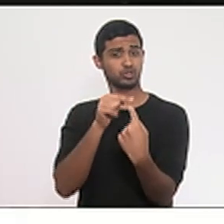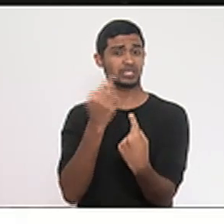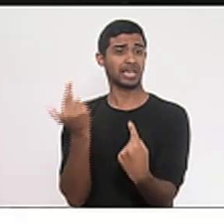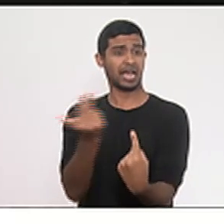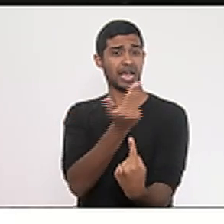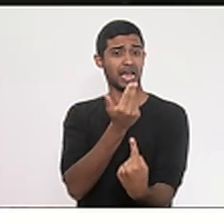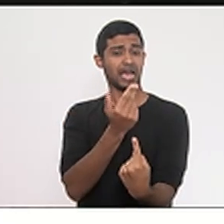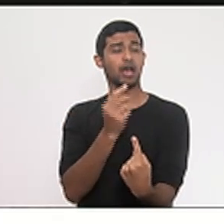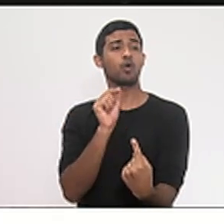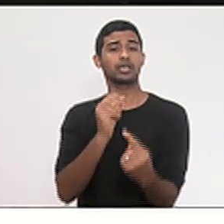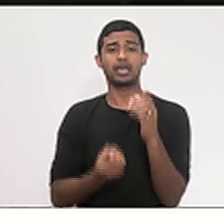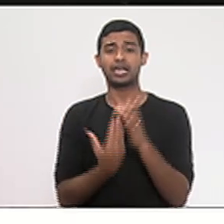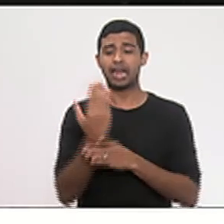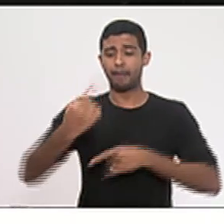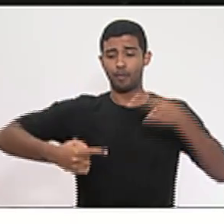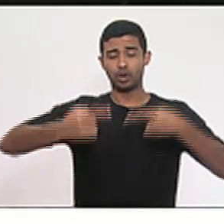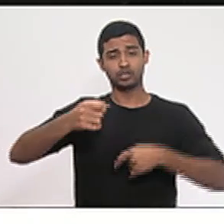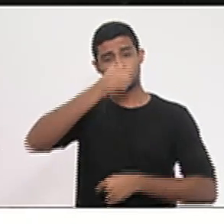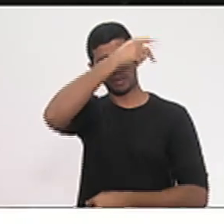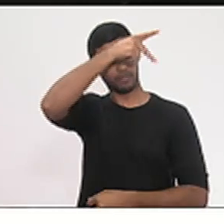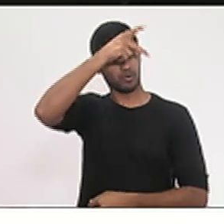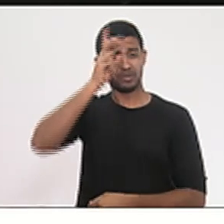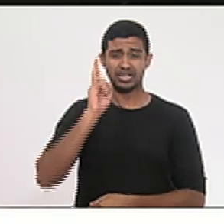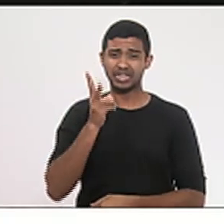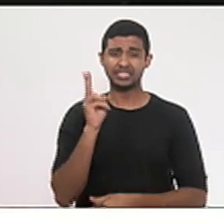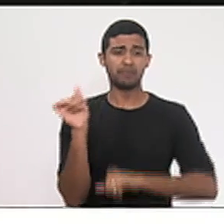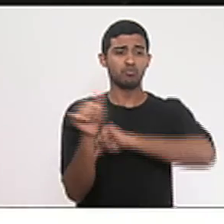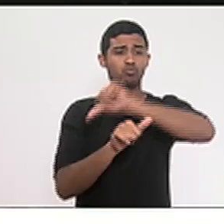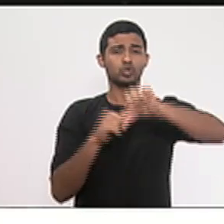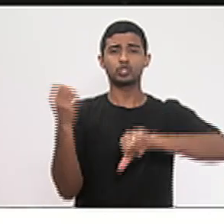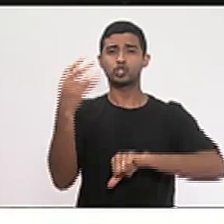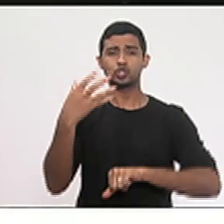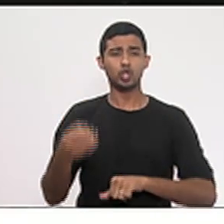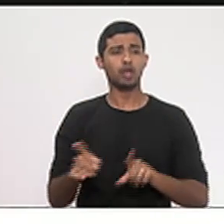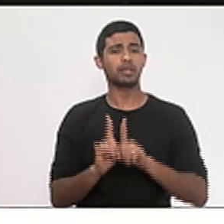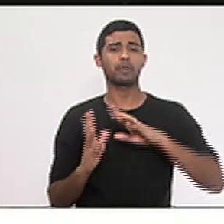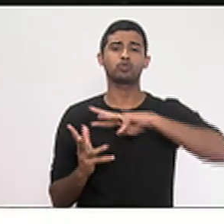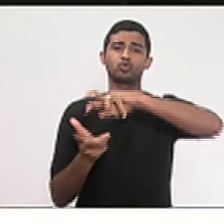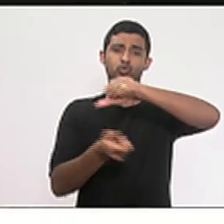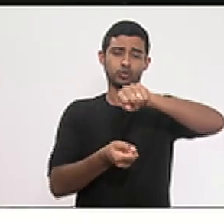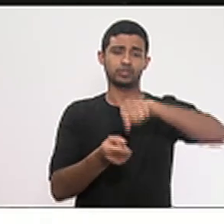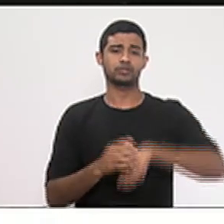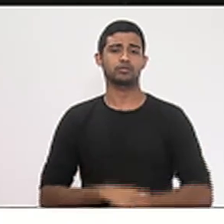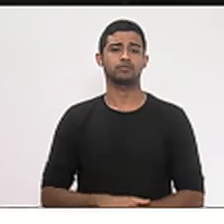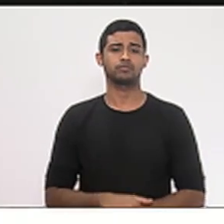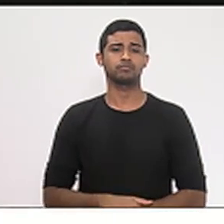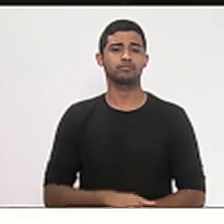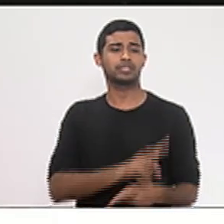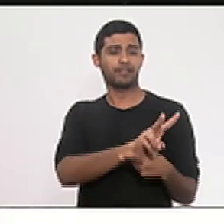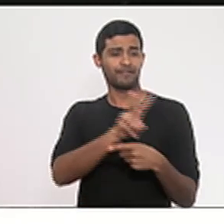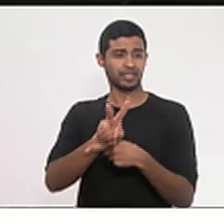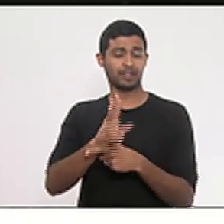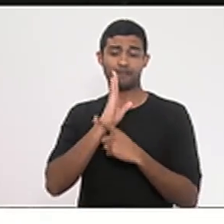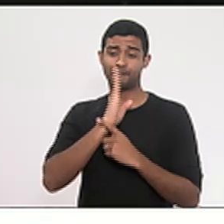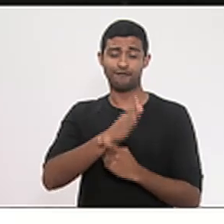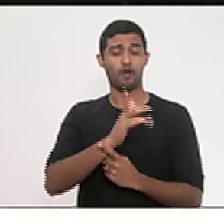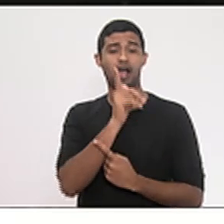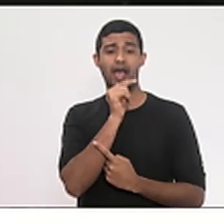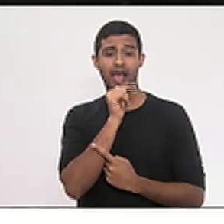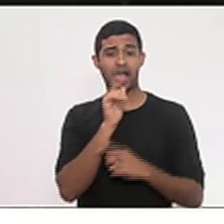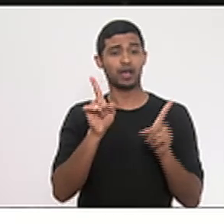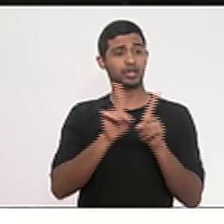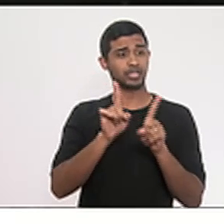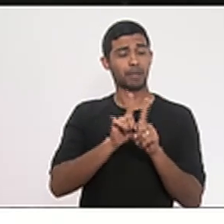permitir a criação de políticas públicas cada vez mais modernas e sustentáveis, em defesa da nossa água, das